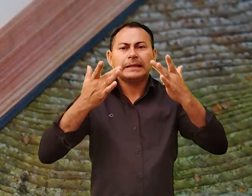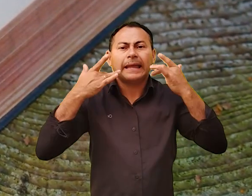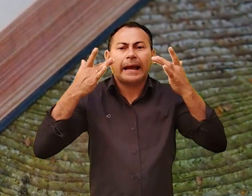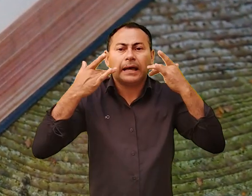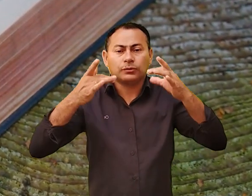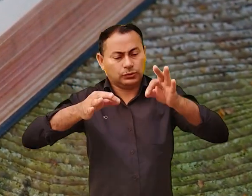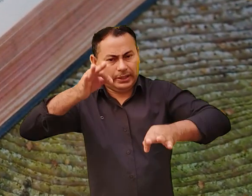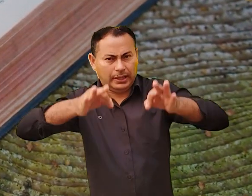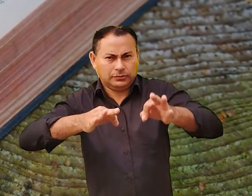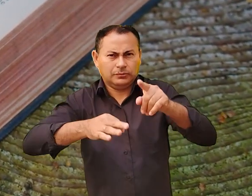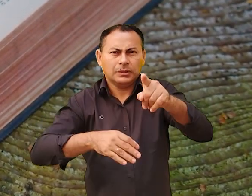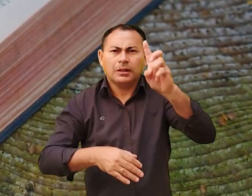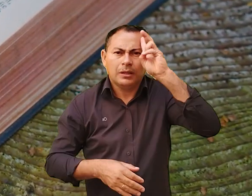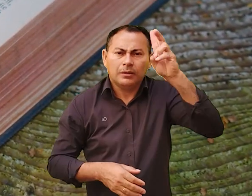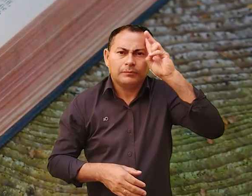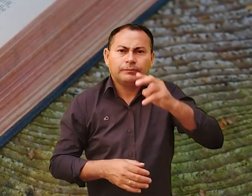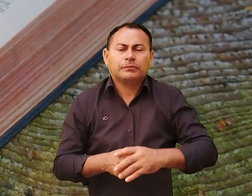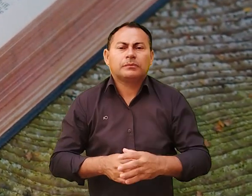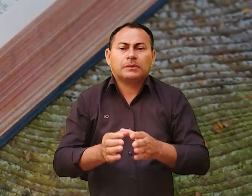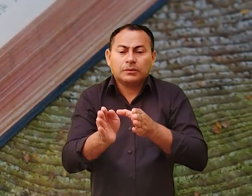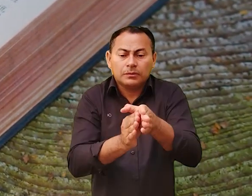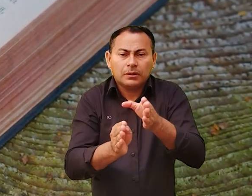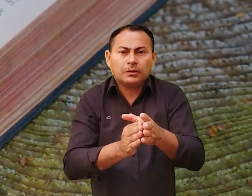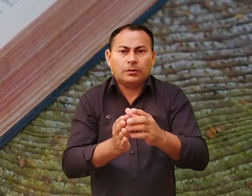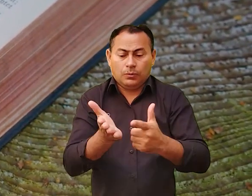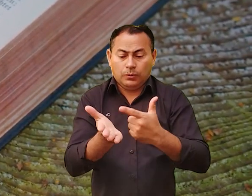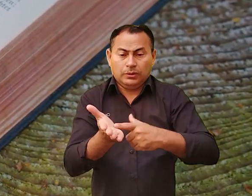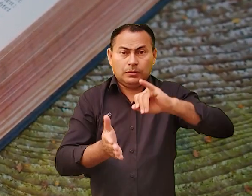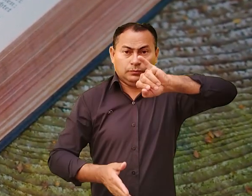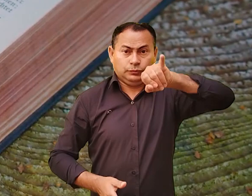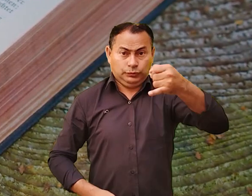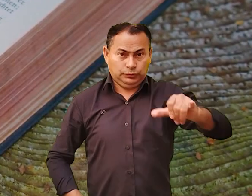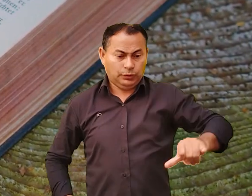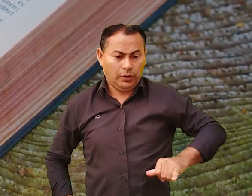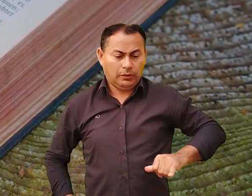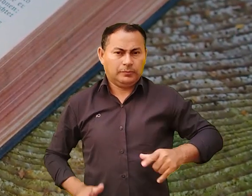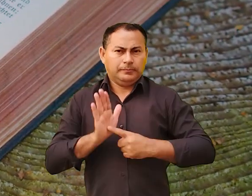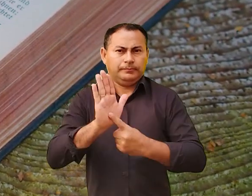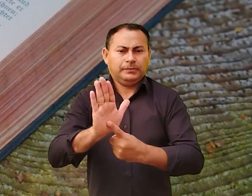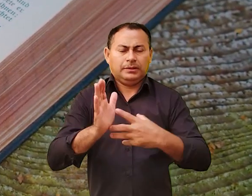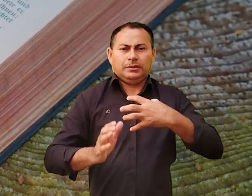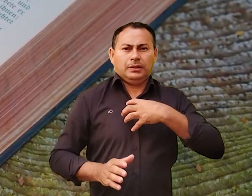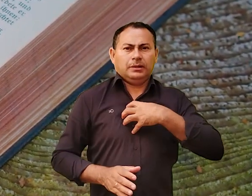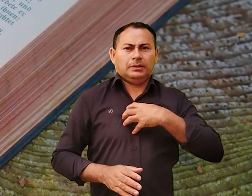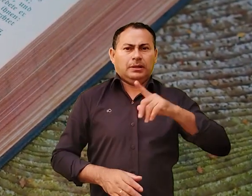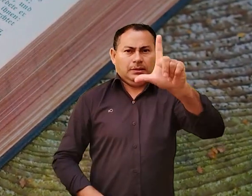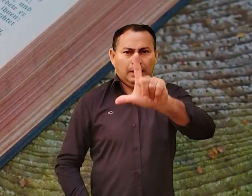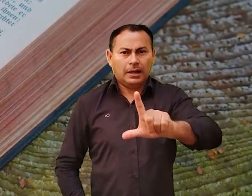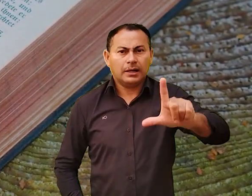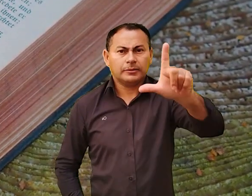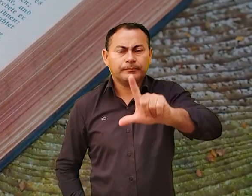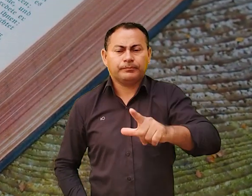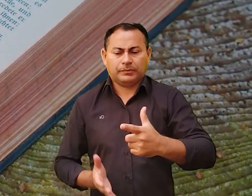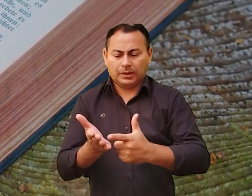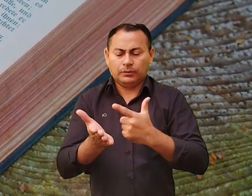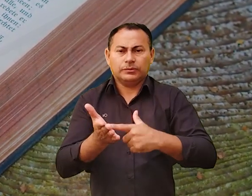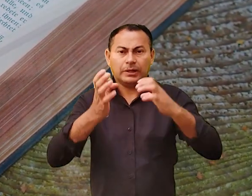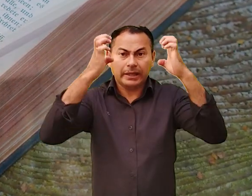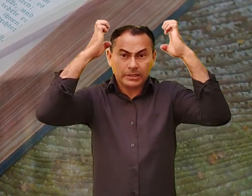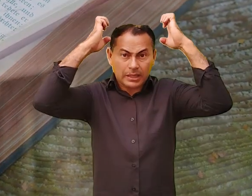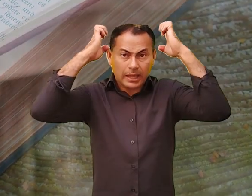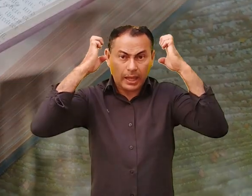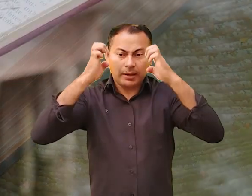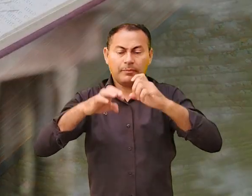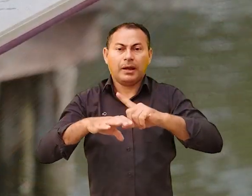teatral. Você deve se lembrar que sugeri que o livro de Jó fosse apresentado nesta forma literária. O livro de Esther é